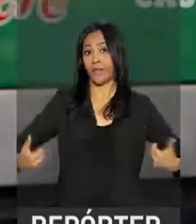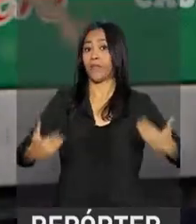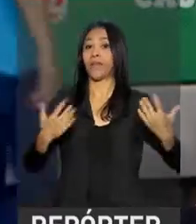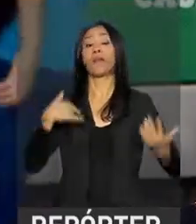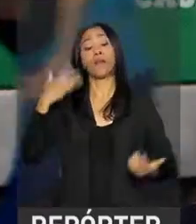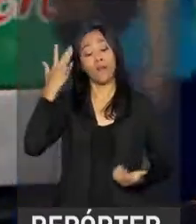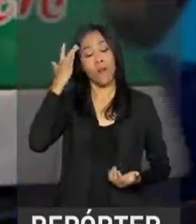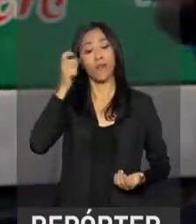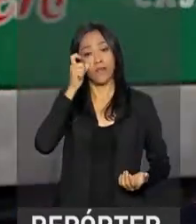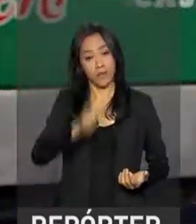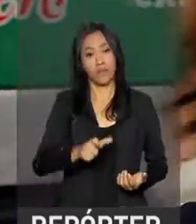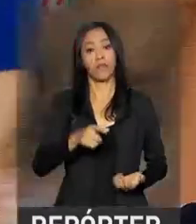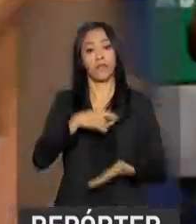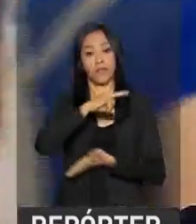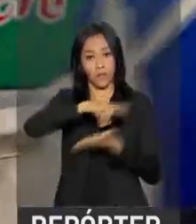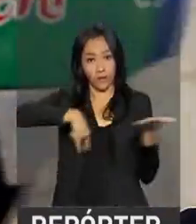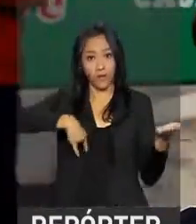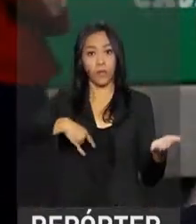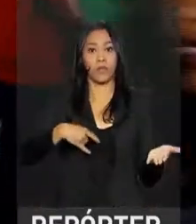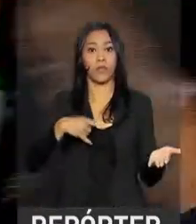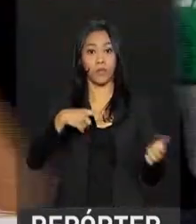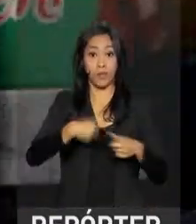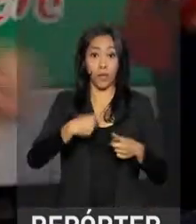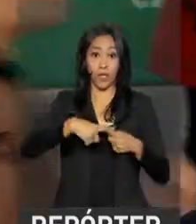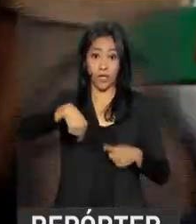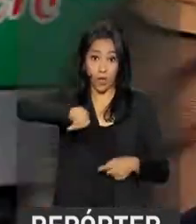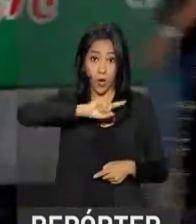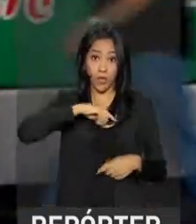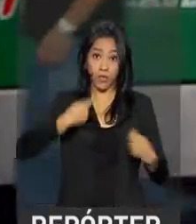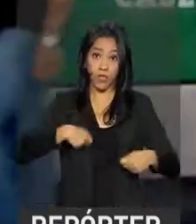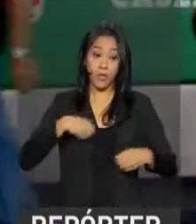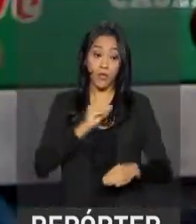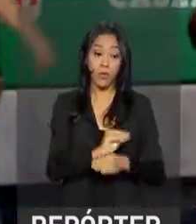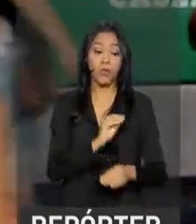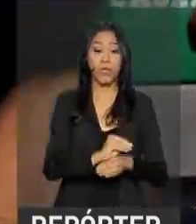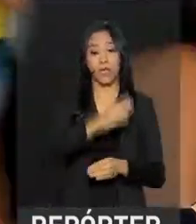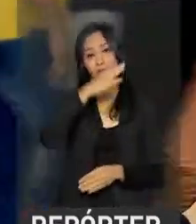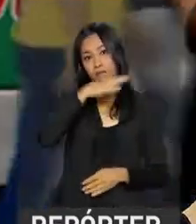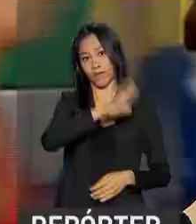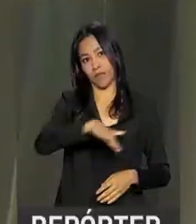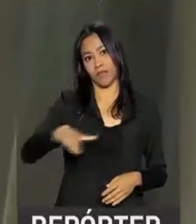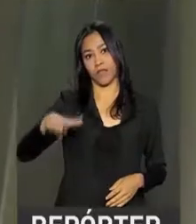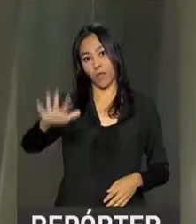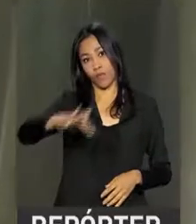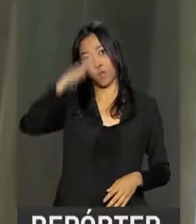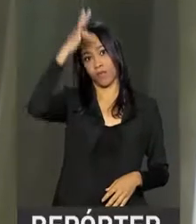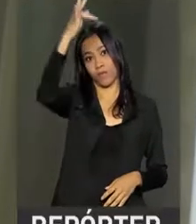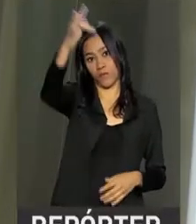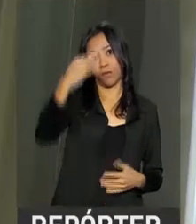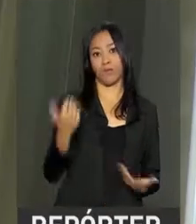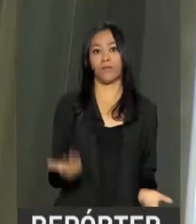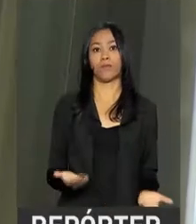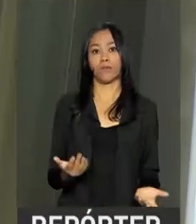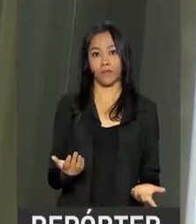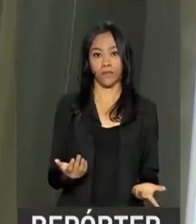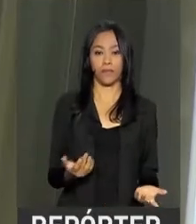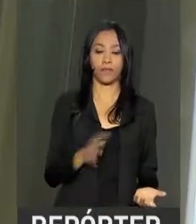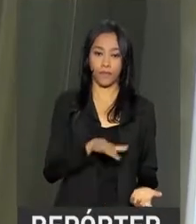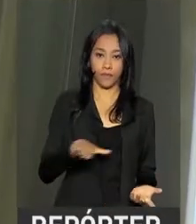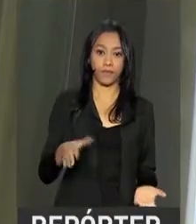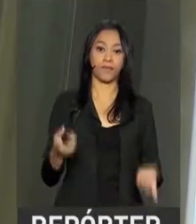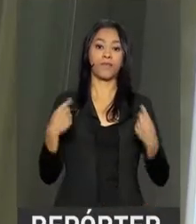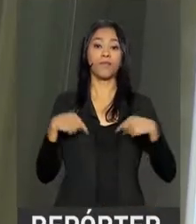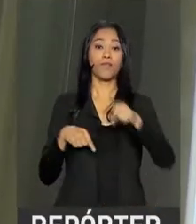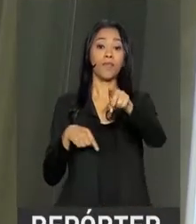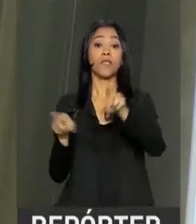interessante essa resolução que a criança nós temos que preservar a criança é o futuro do amanhã a resolução modifica também as